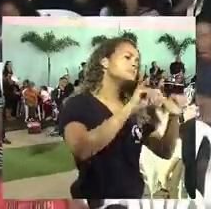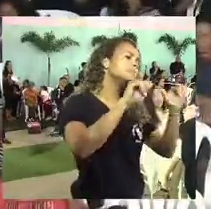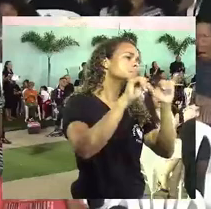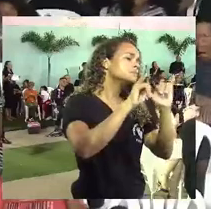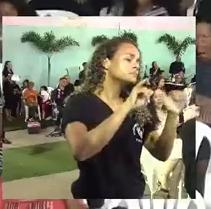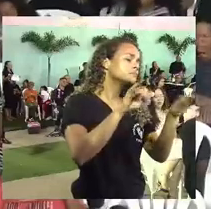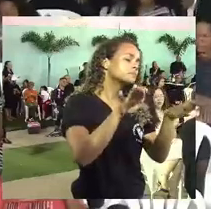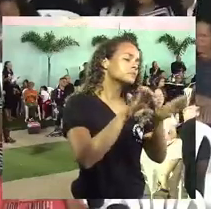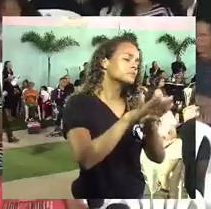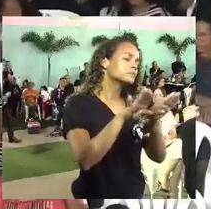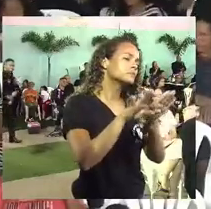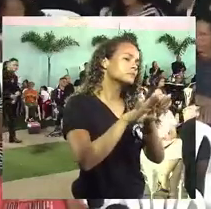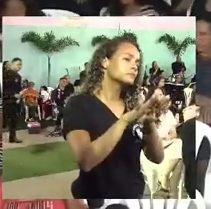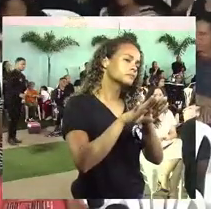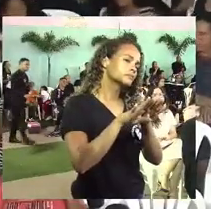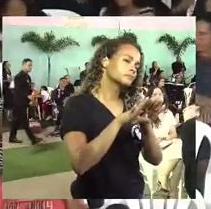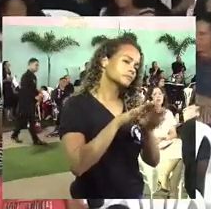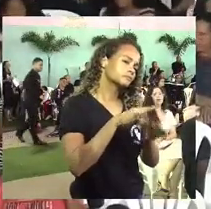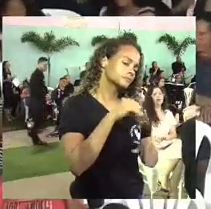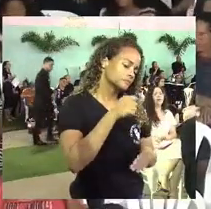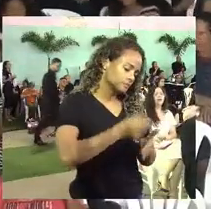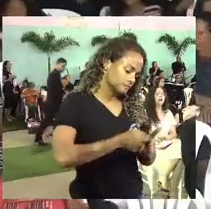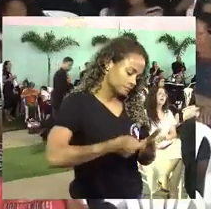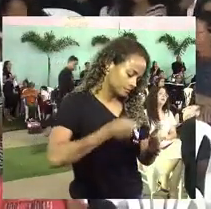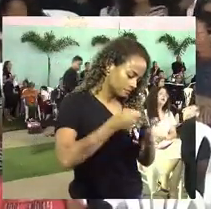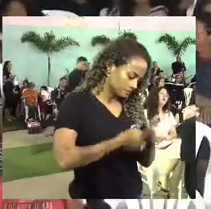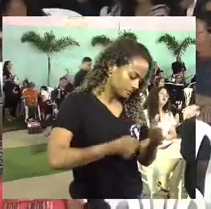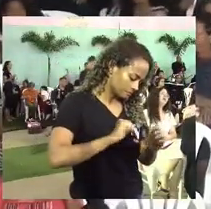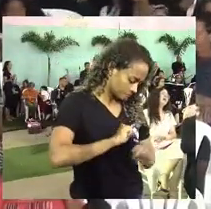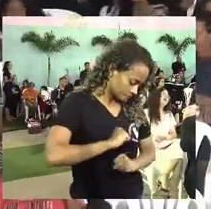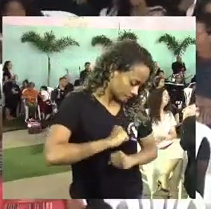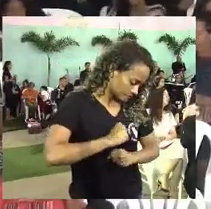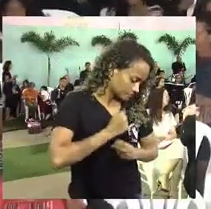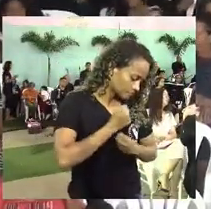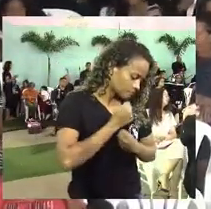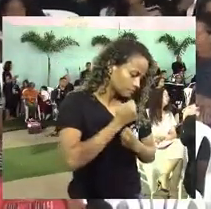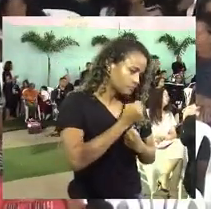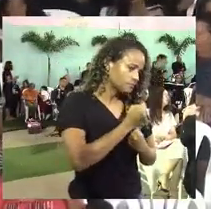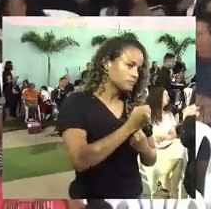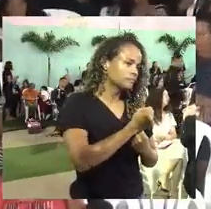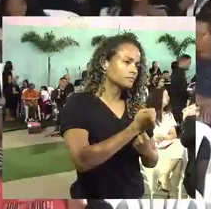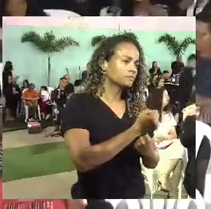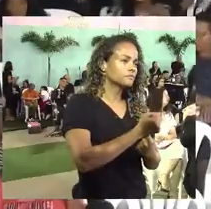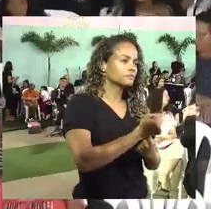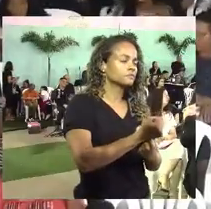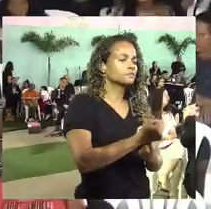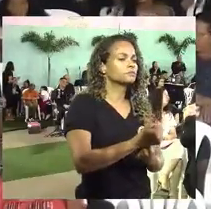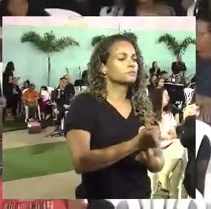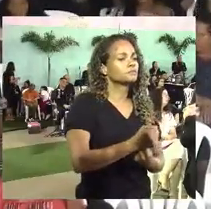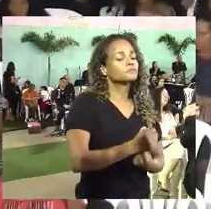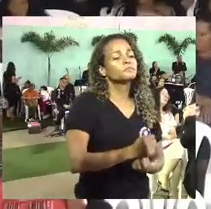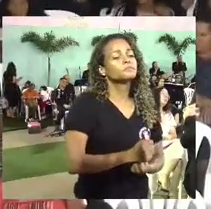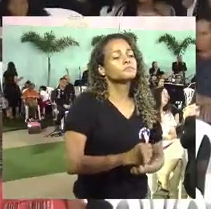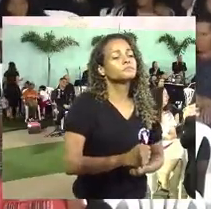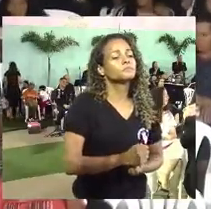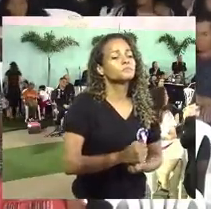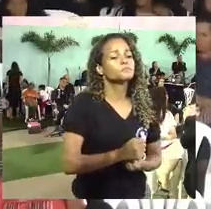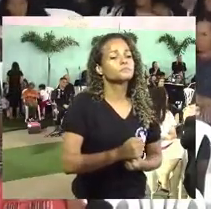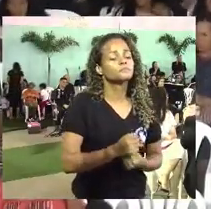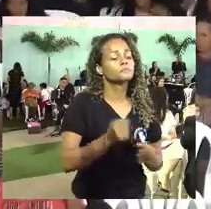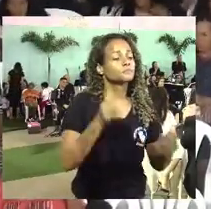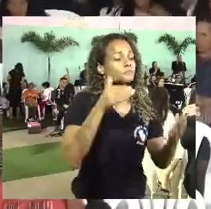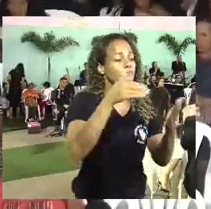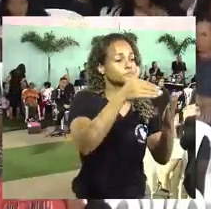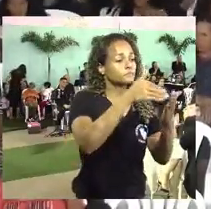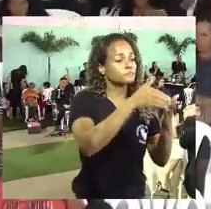levarei Eu também minha cruz é